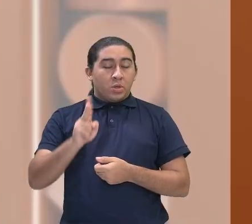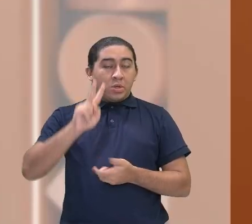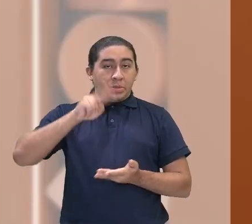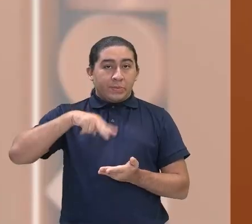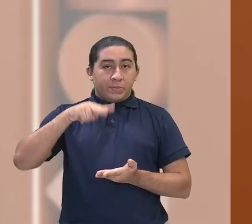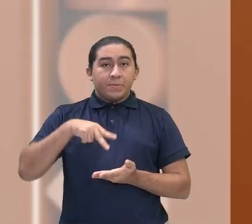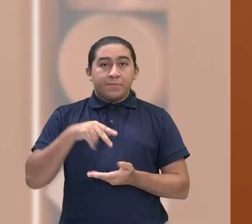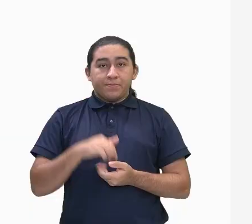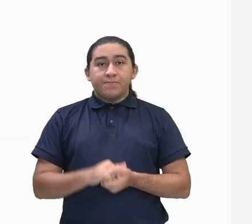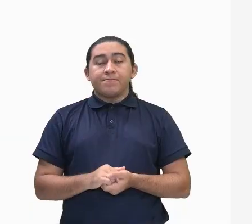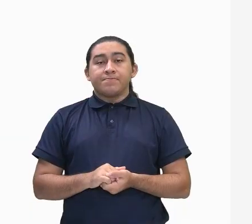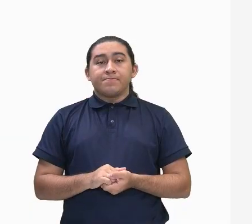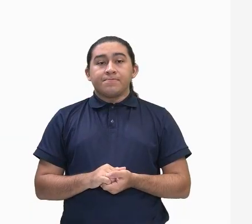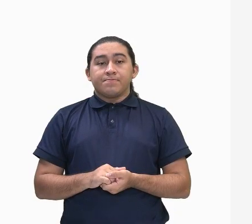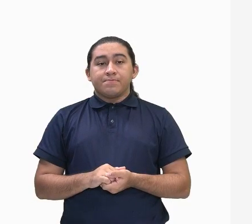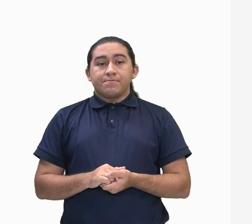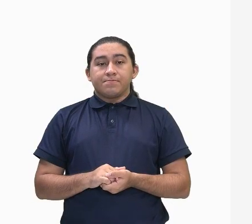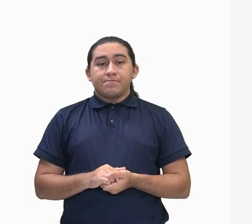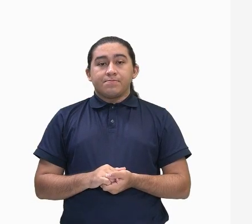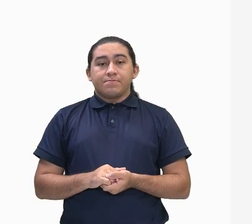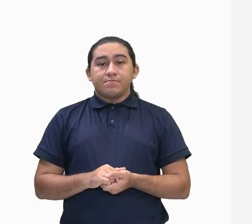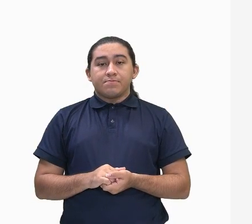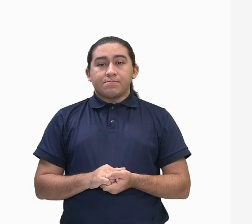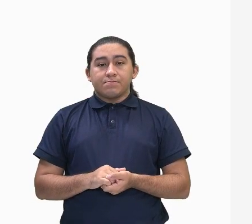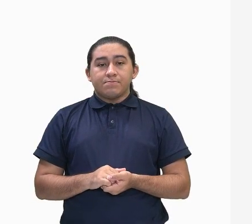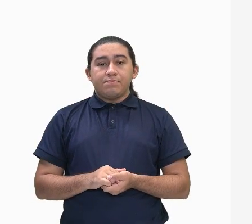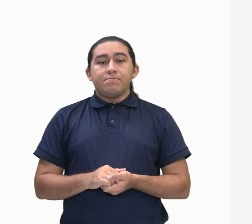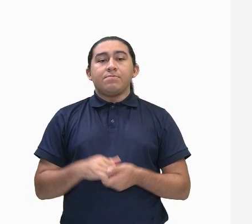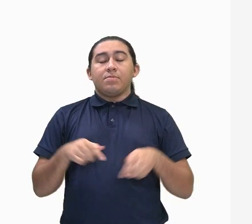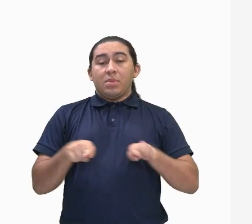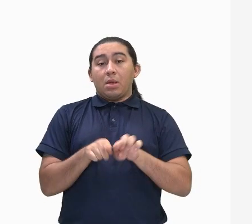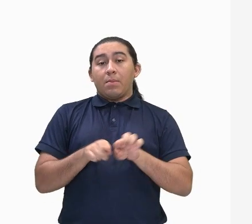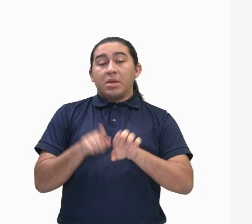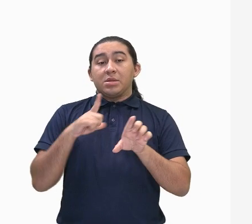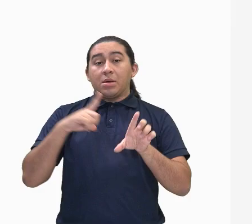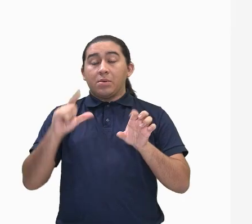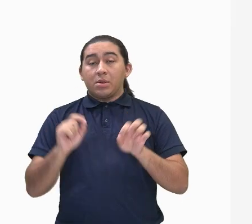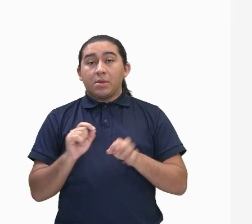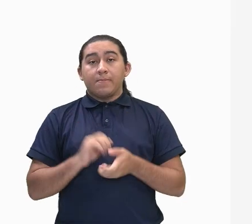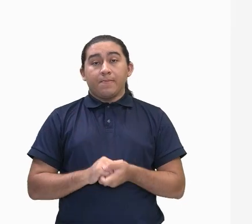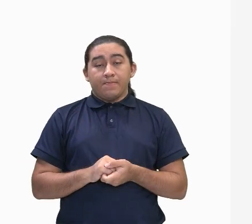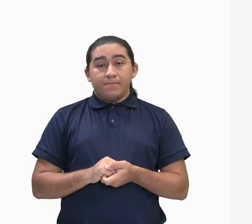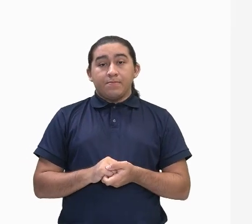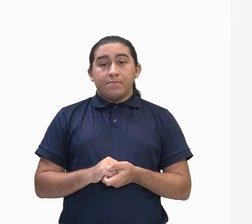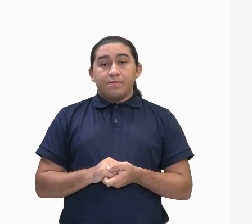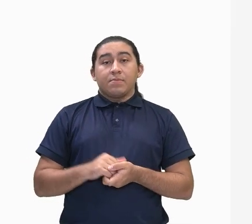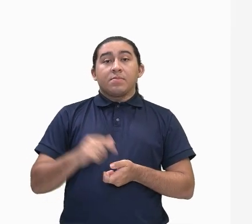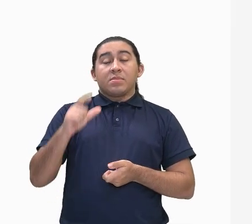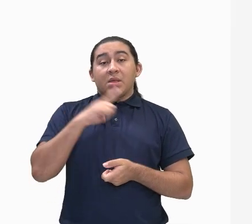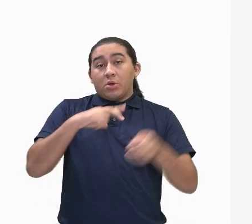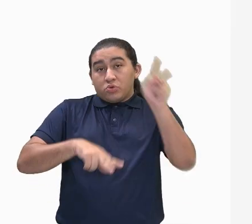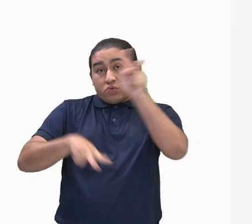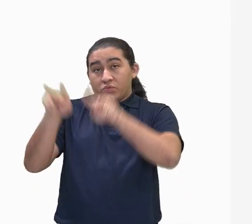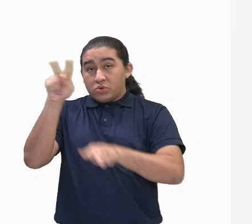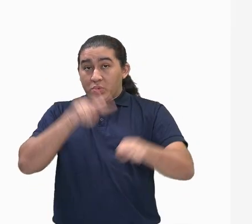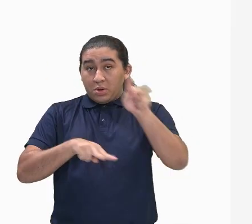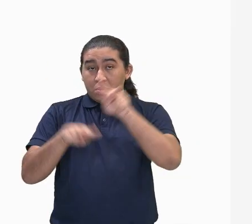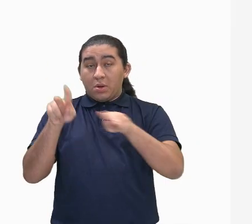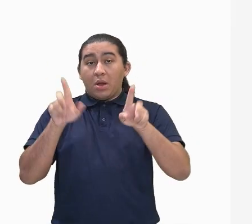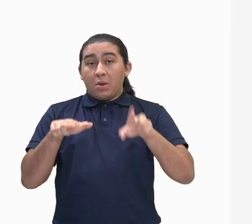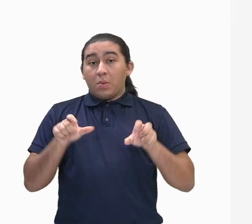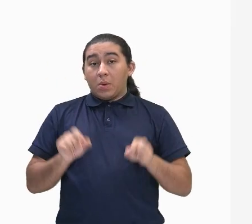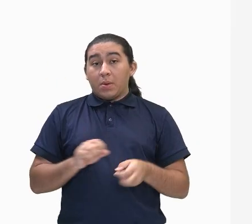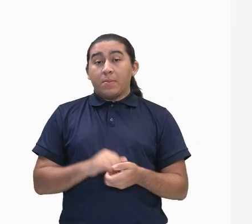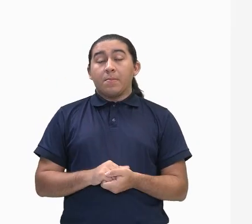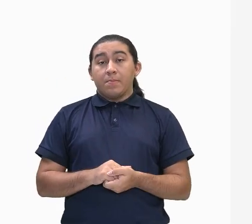de fontes materiais. Nós temos também as fontes audiovisuais, que são os registros